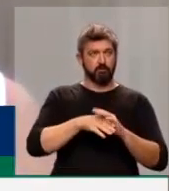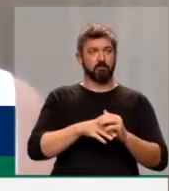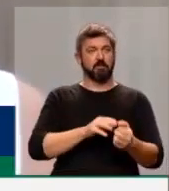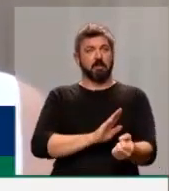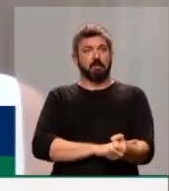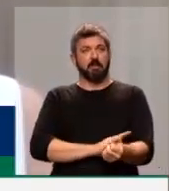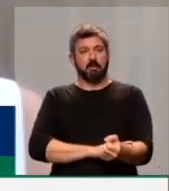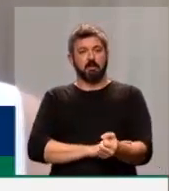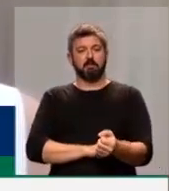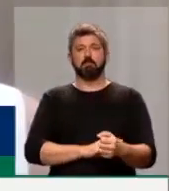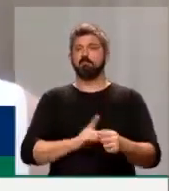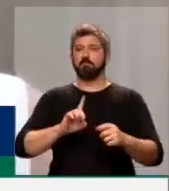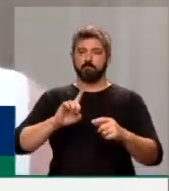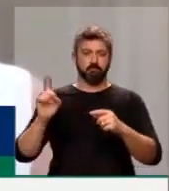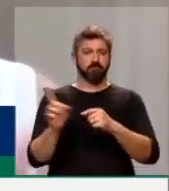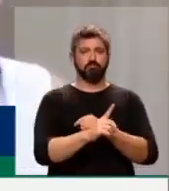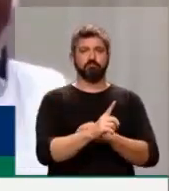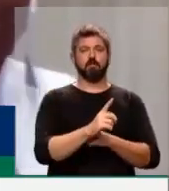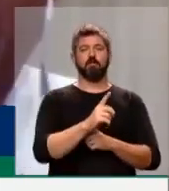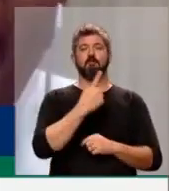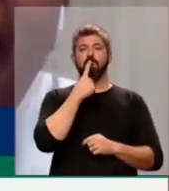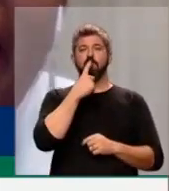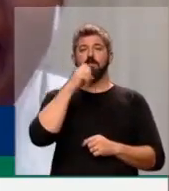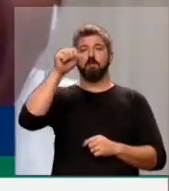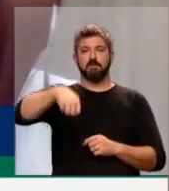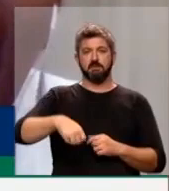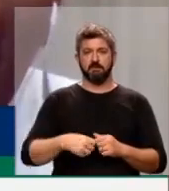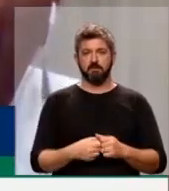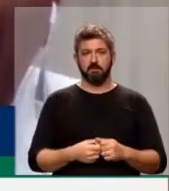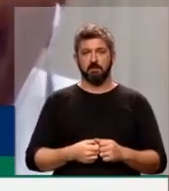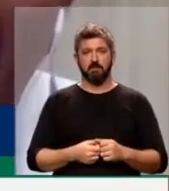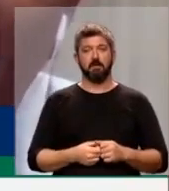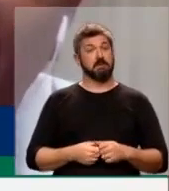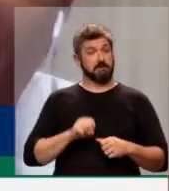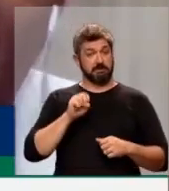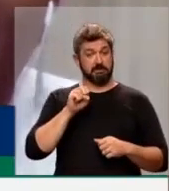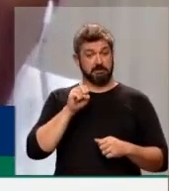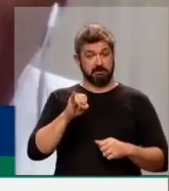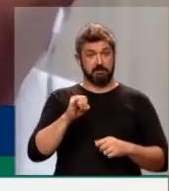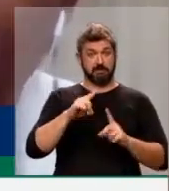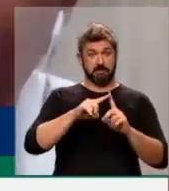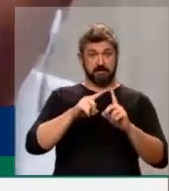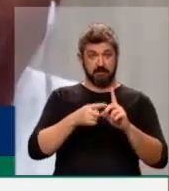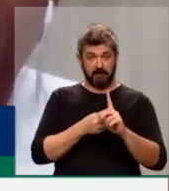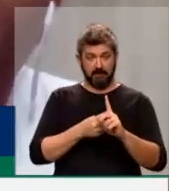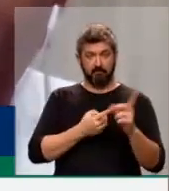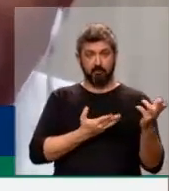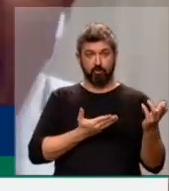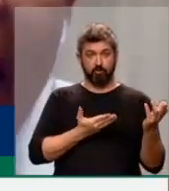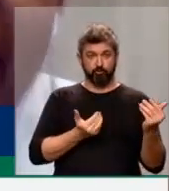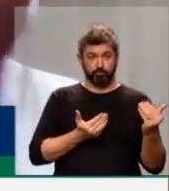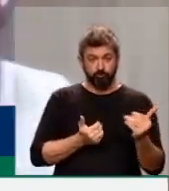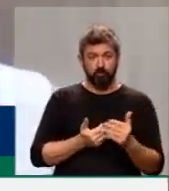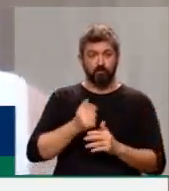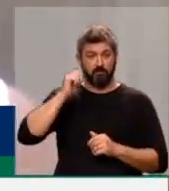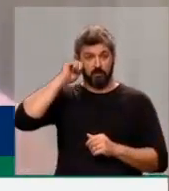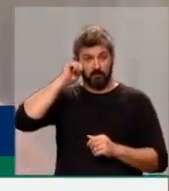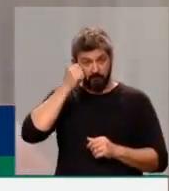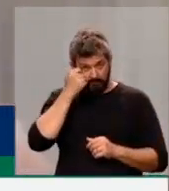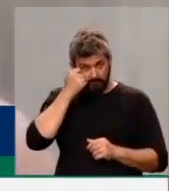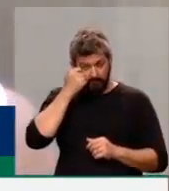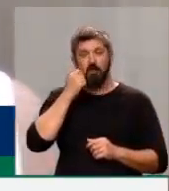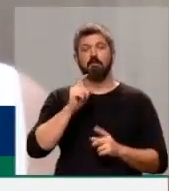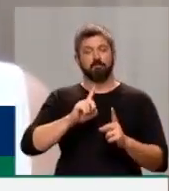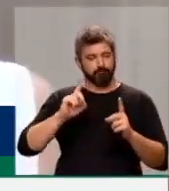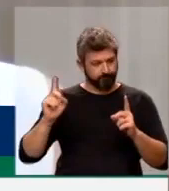é negro, passa para o vermelho. Que se está grávida, é jovem, negra, tem que passar